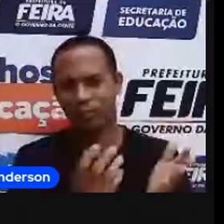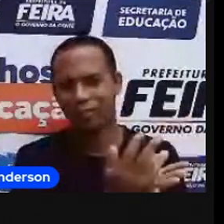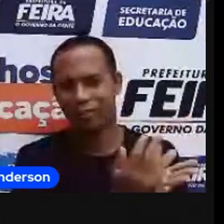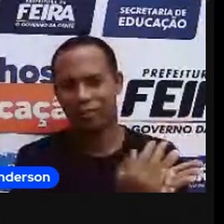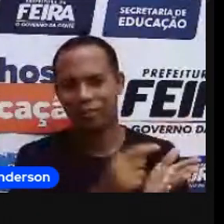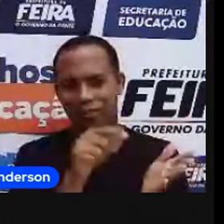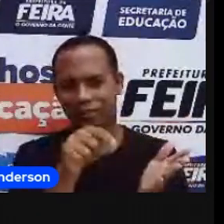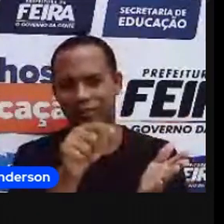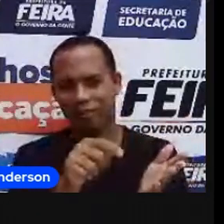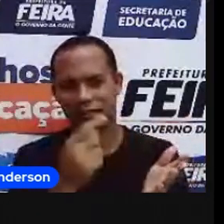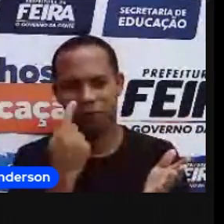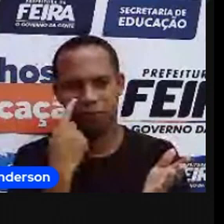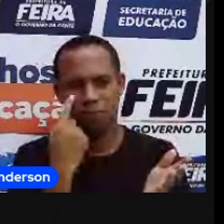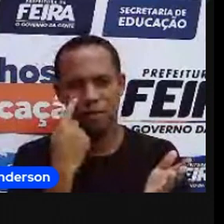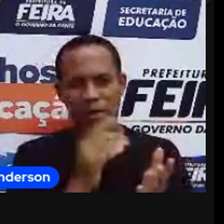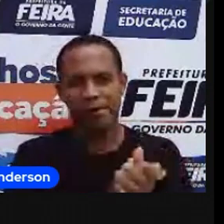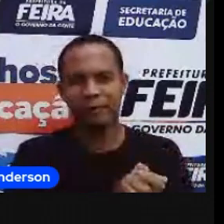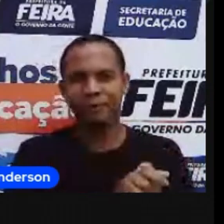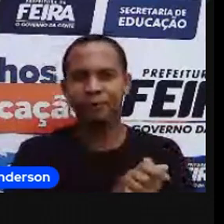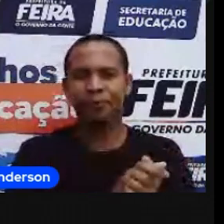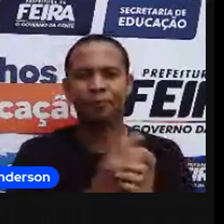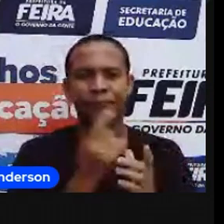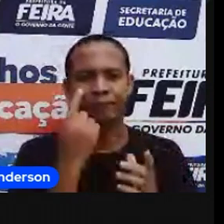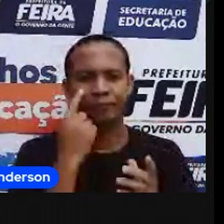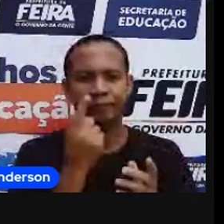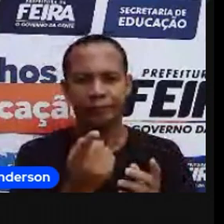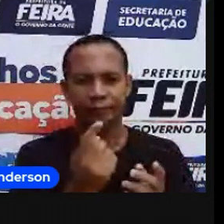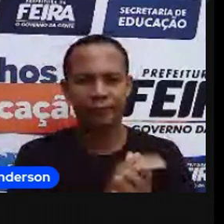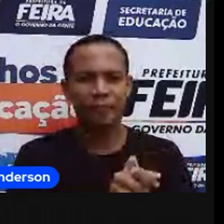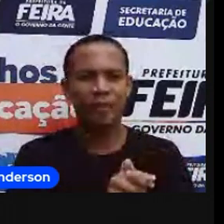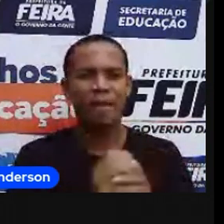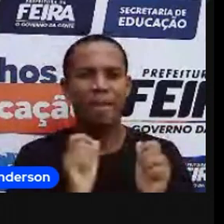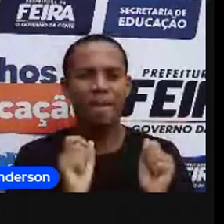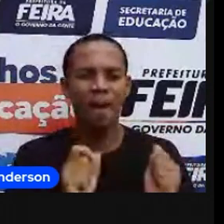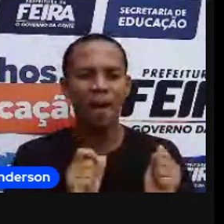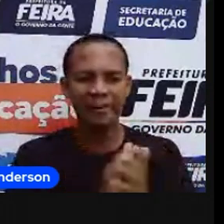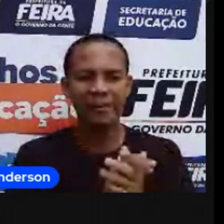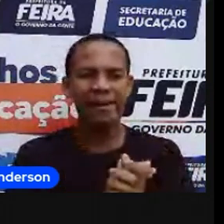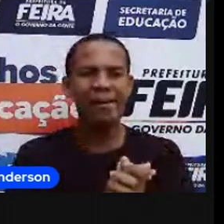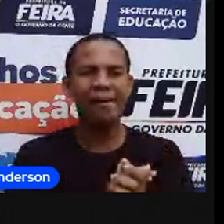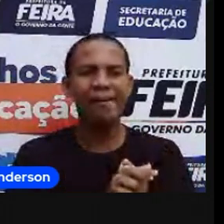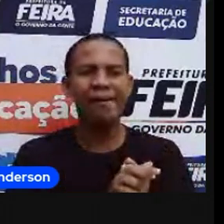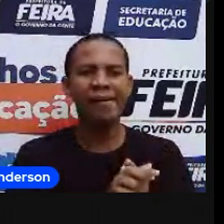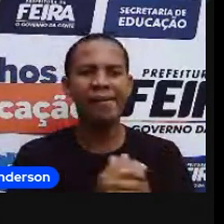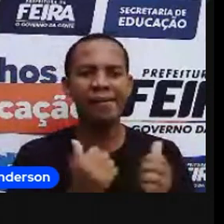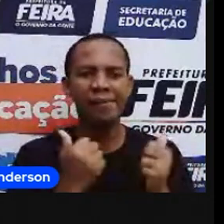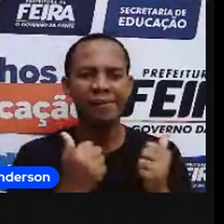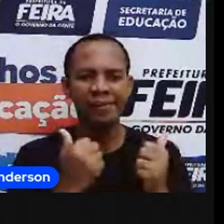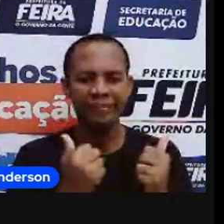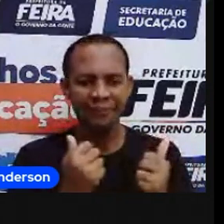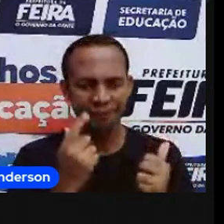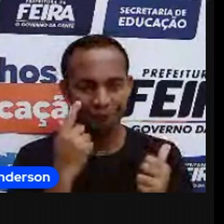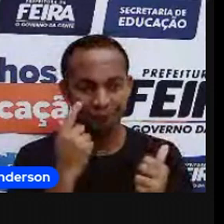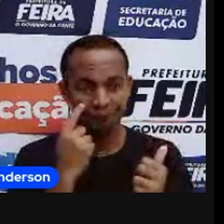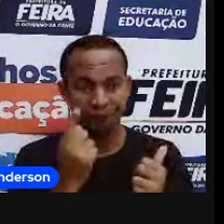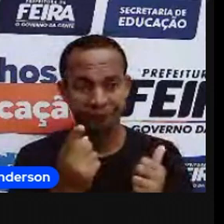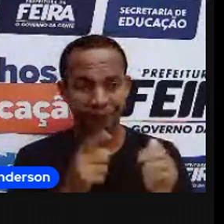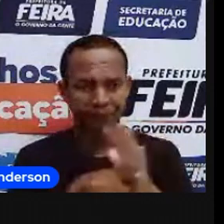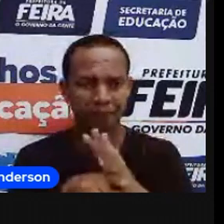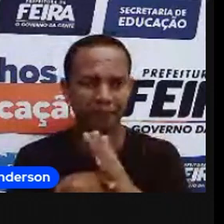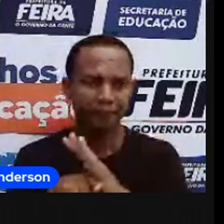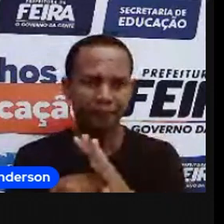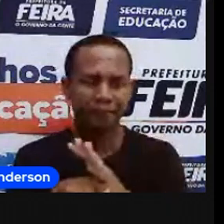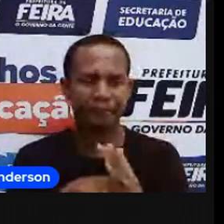não assistiu, assistam essa aula que a prof fala lá, tá? Sobre o que é uma chargezinha. E você pode, inclusive,